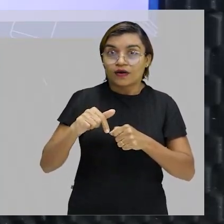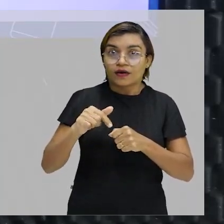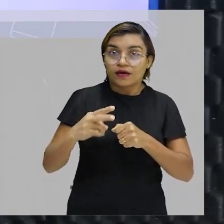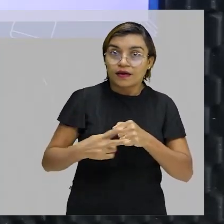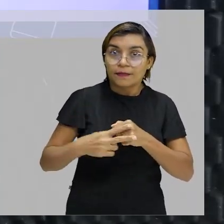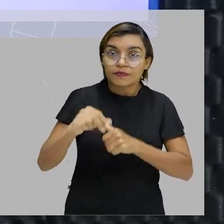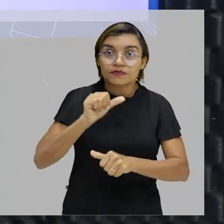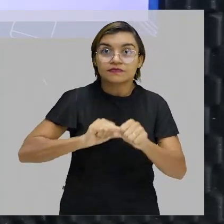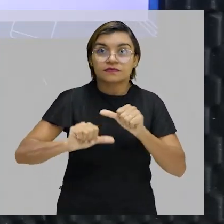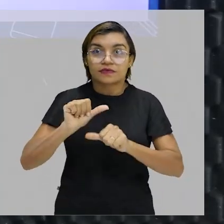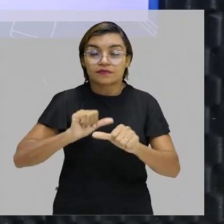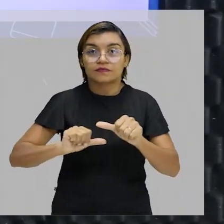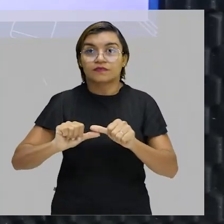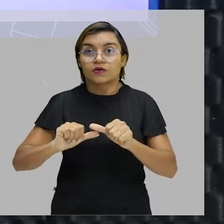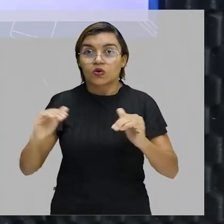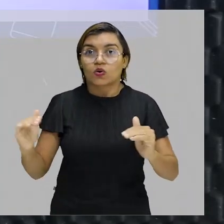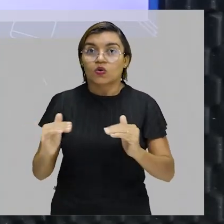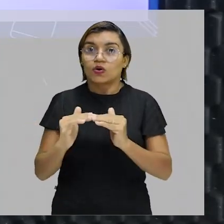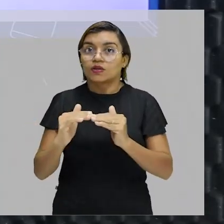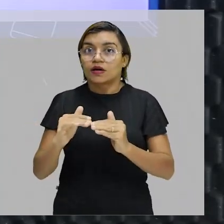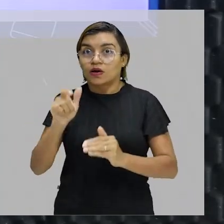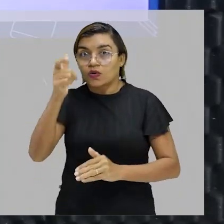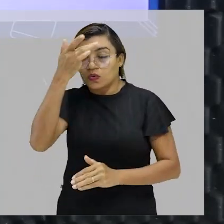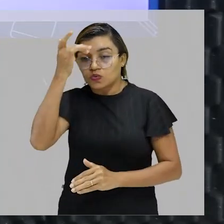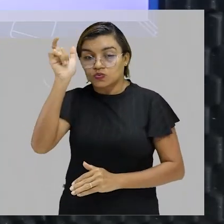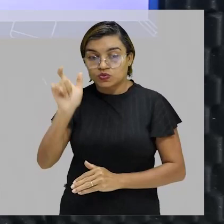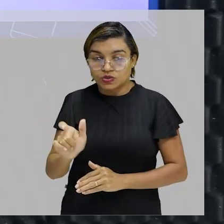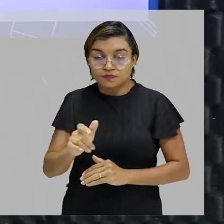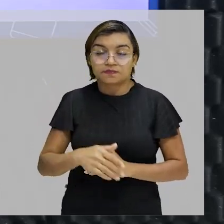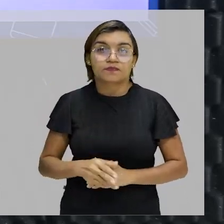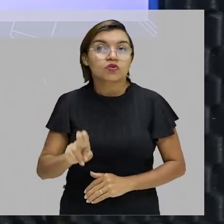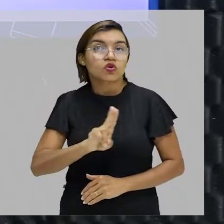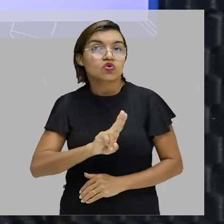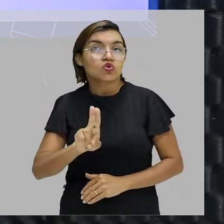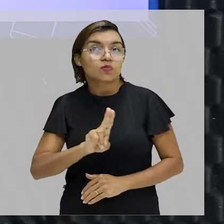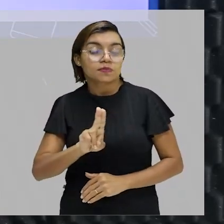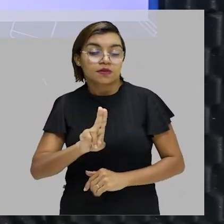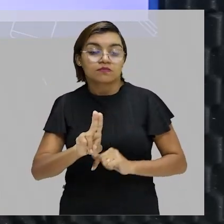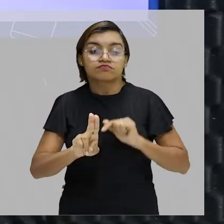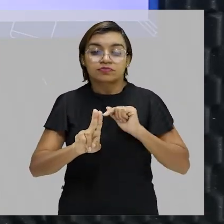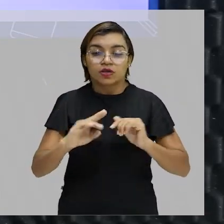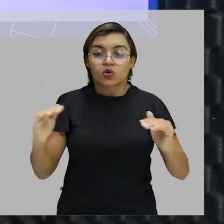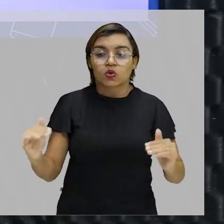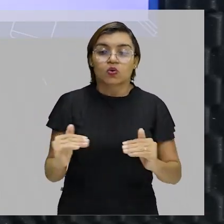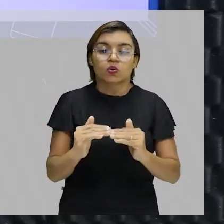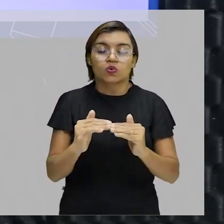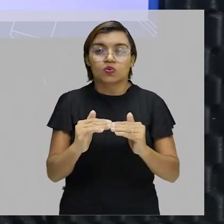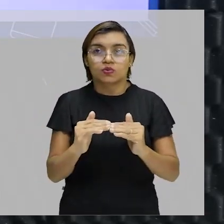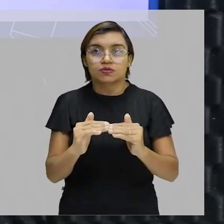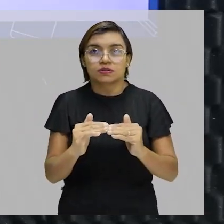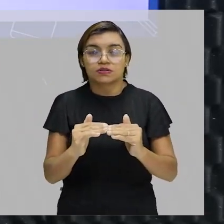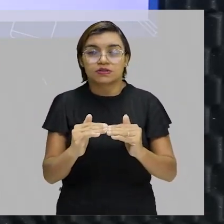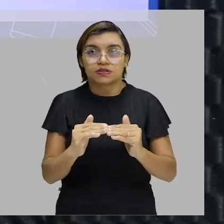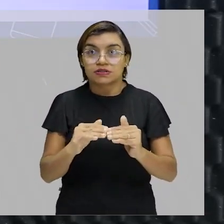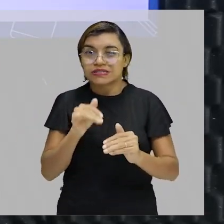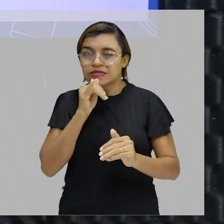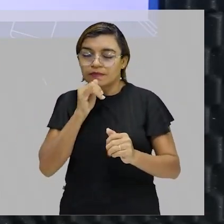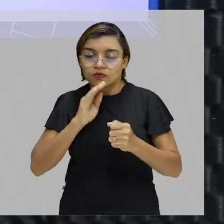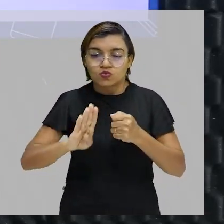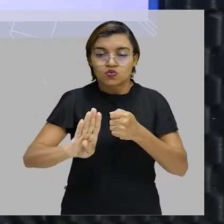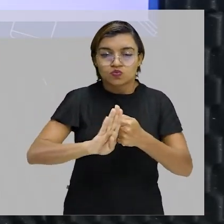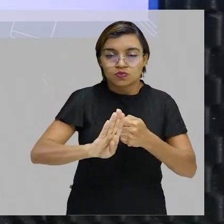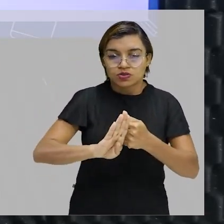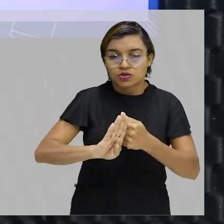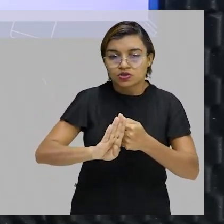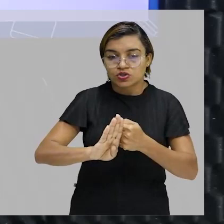flexiona para concordar com o sujeito. Nominal, aí é quando há concordância entre substantivo